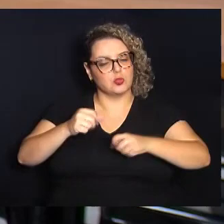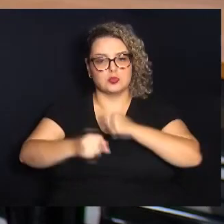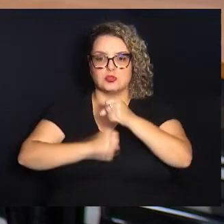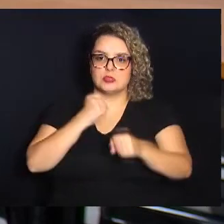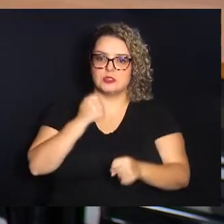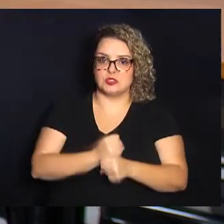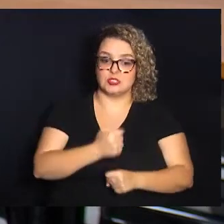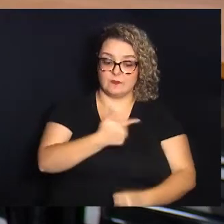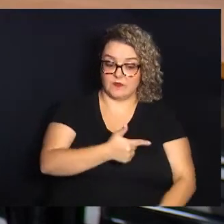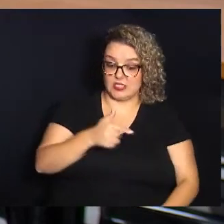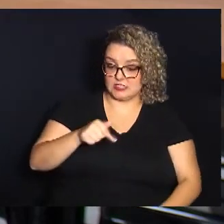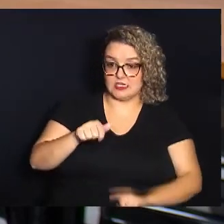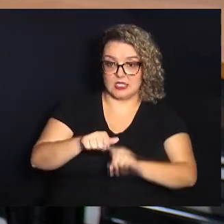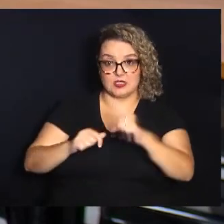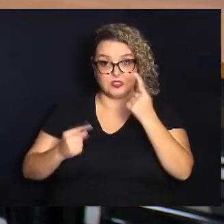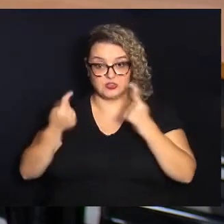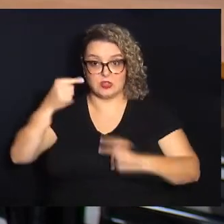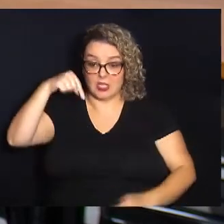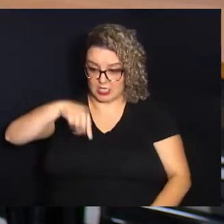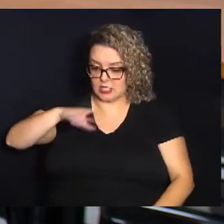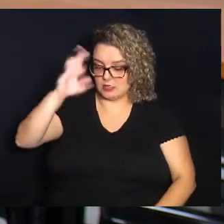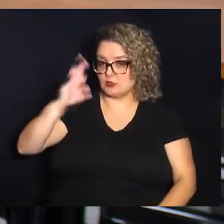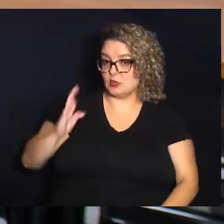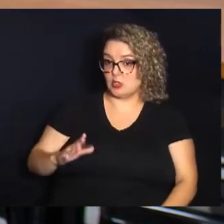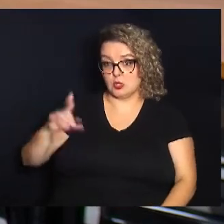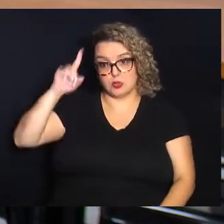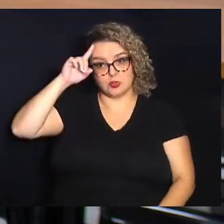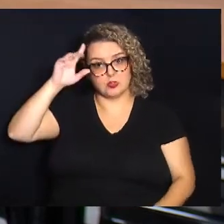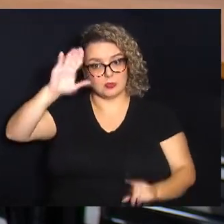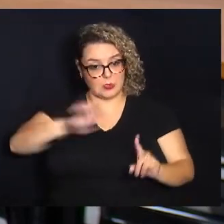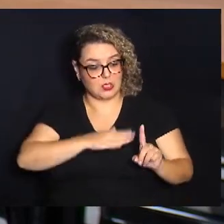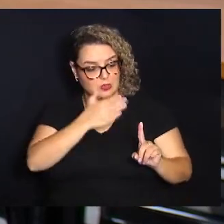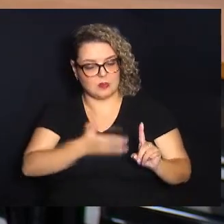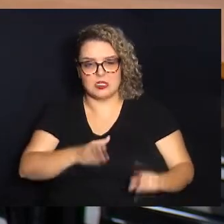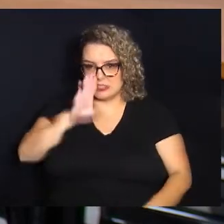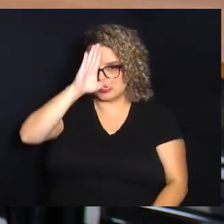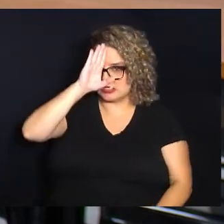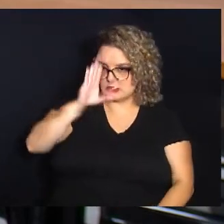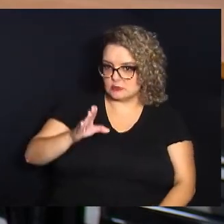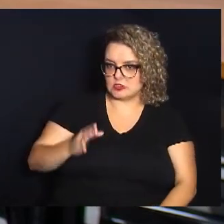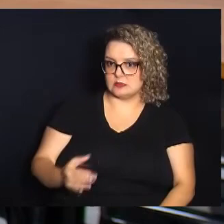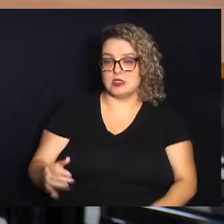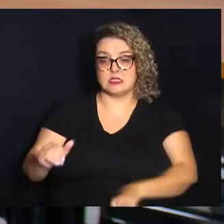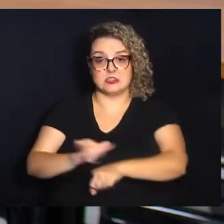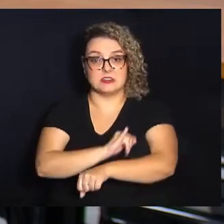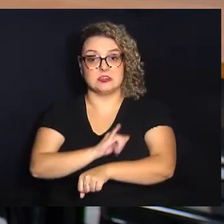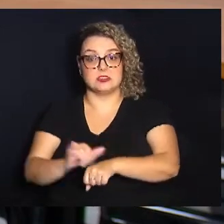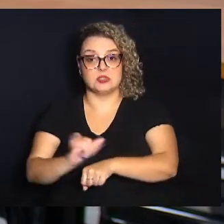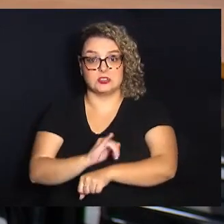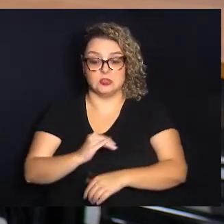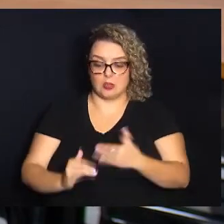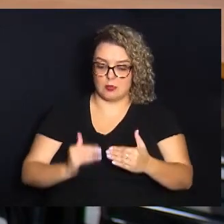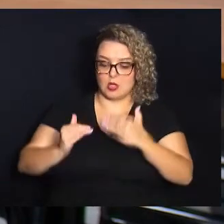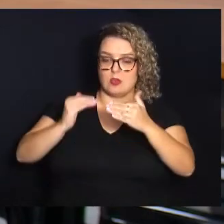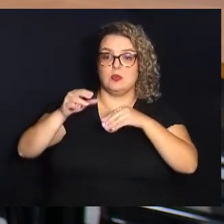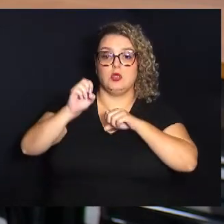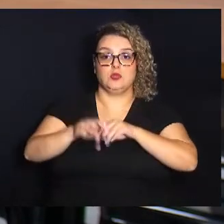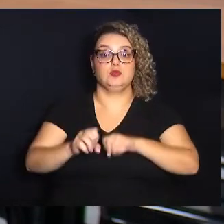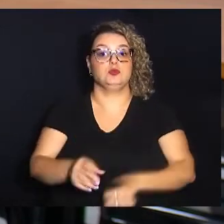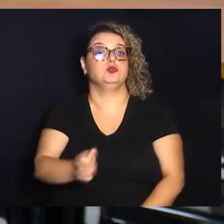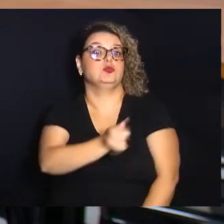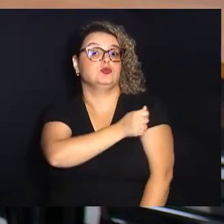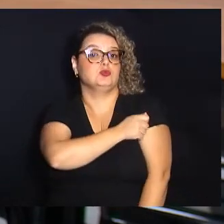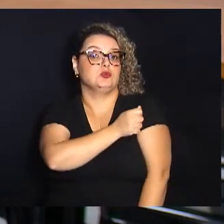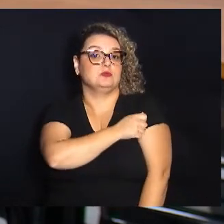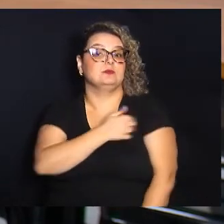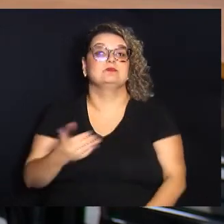os anos no dia 27 de fevereiro no Brasil. A data homenageia uma das principais ferramentas na formação